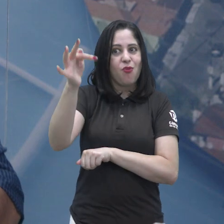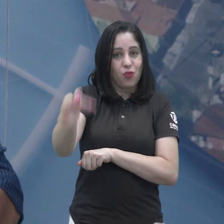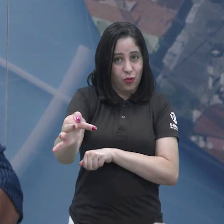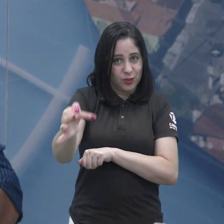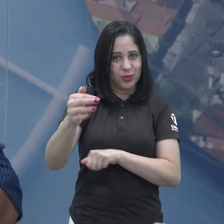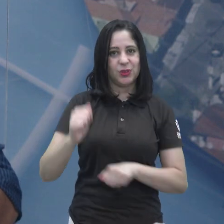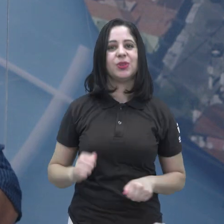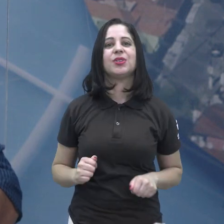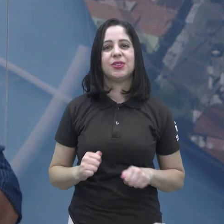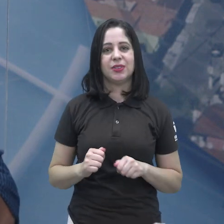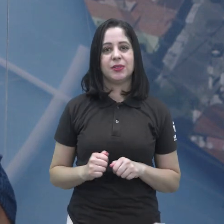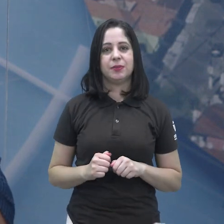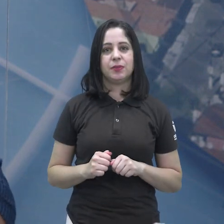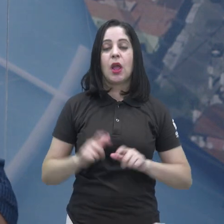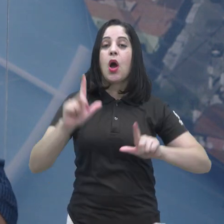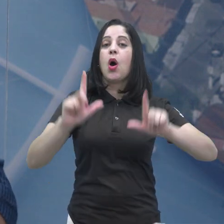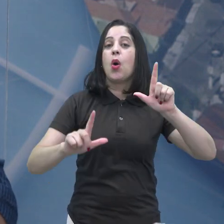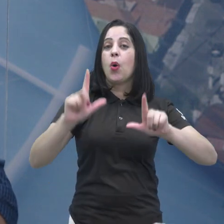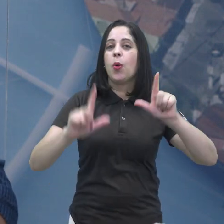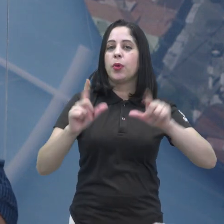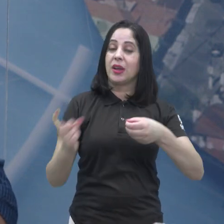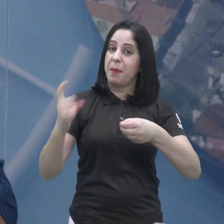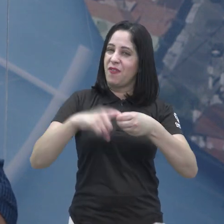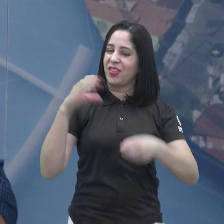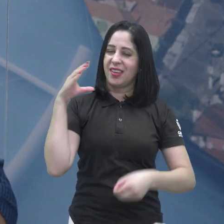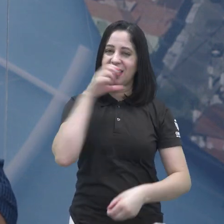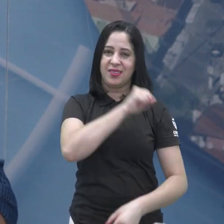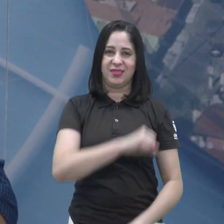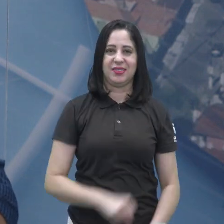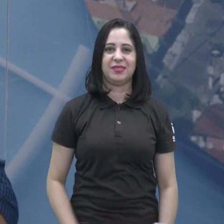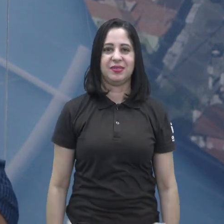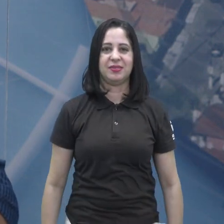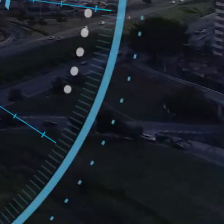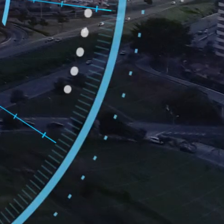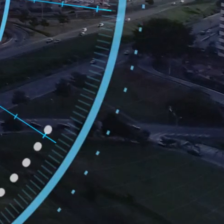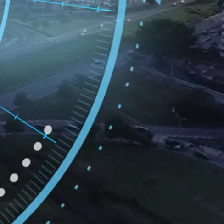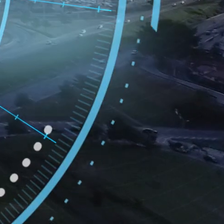deverão surgir nos próximos anos. O Diálogos da Cidade volta já.